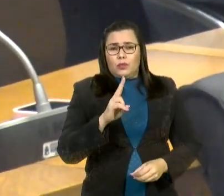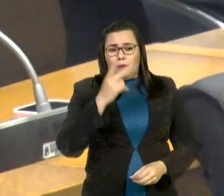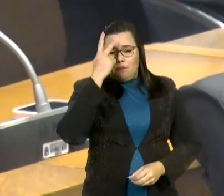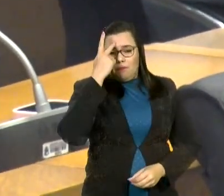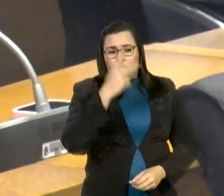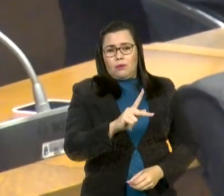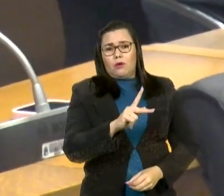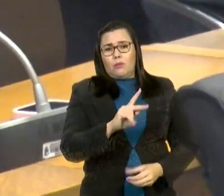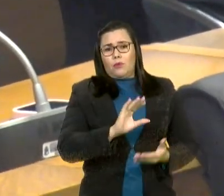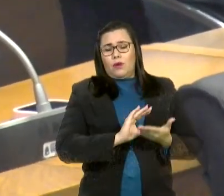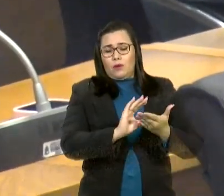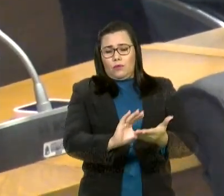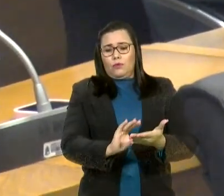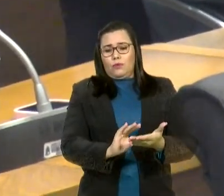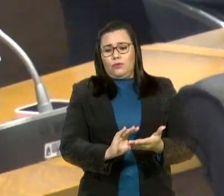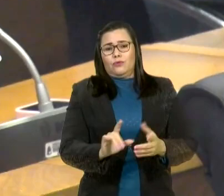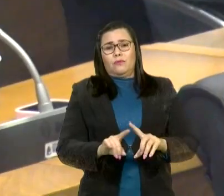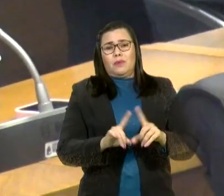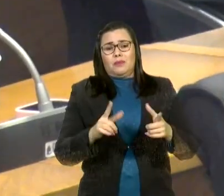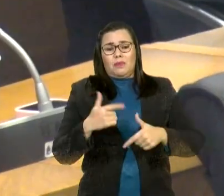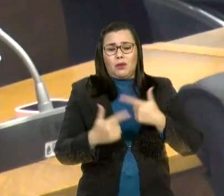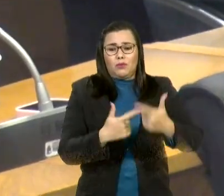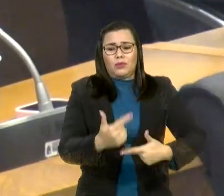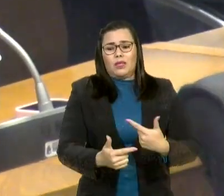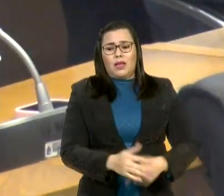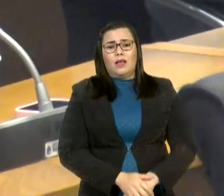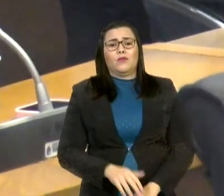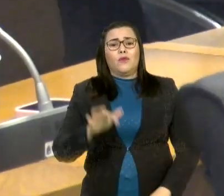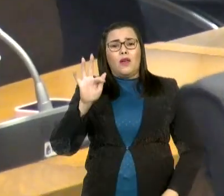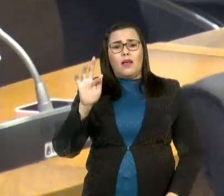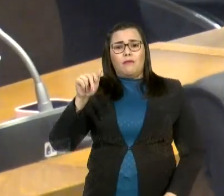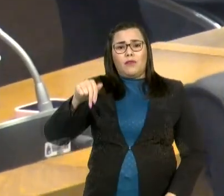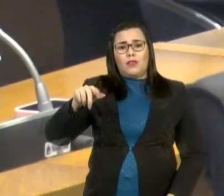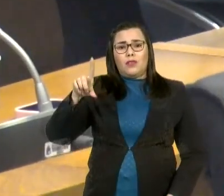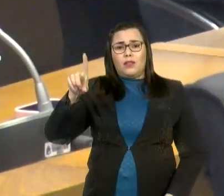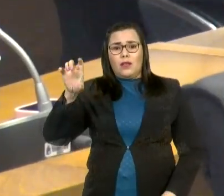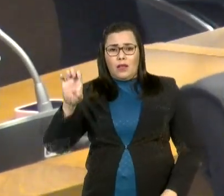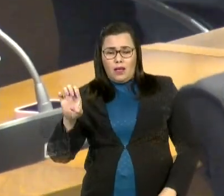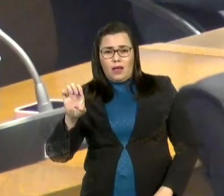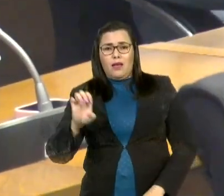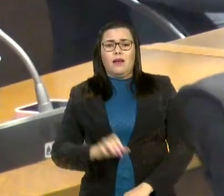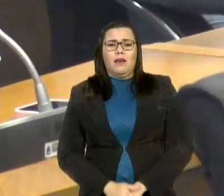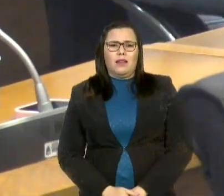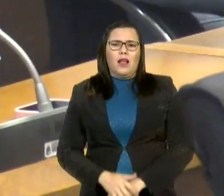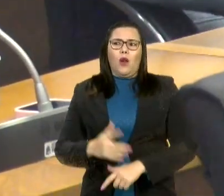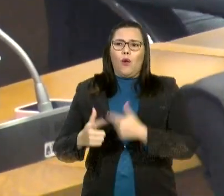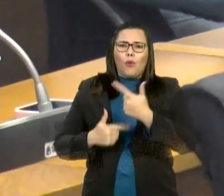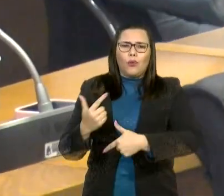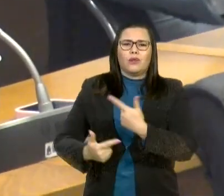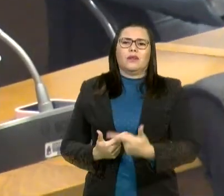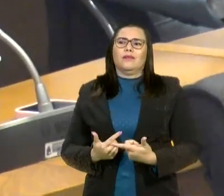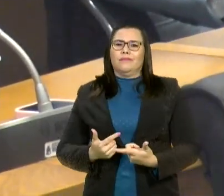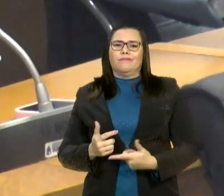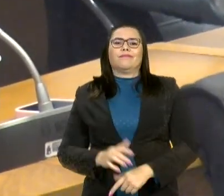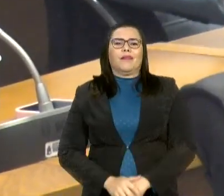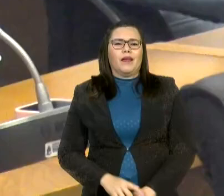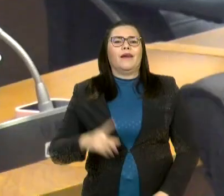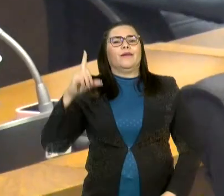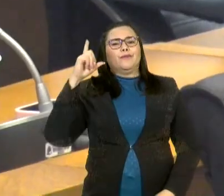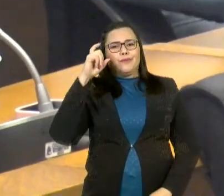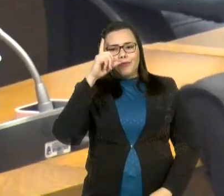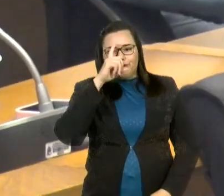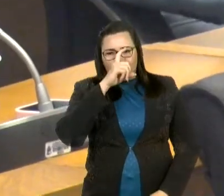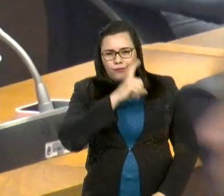mas para você conseguir isso lá no FNDE, foi realmente uma burocracia muito grande a